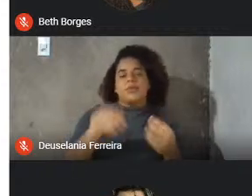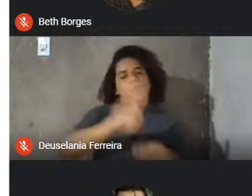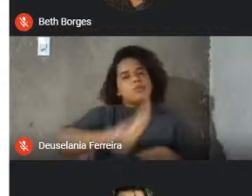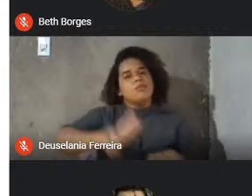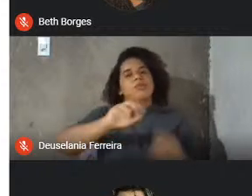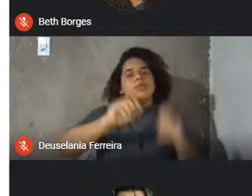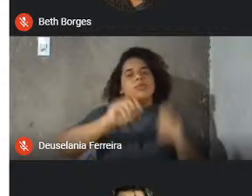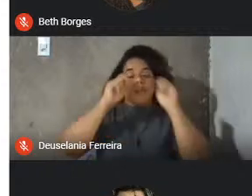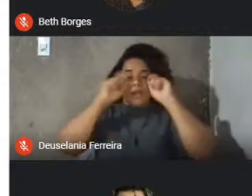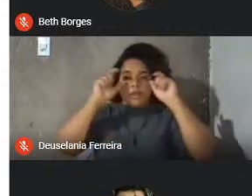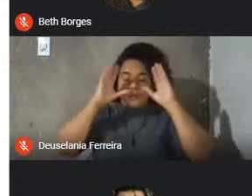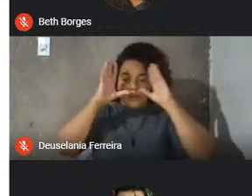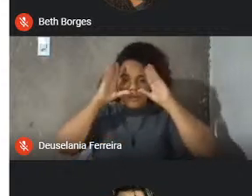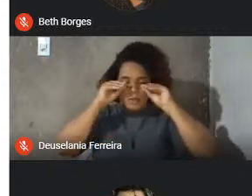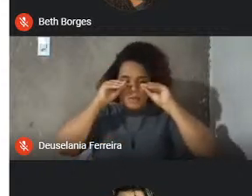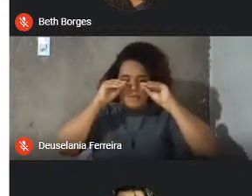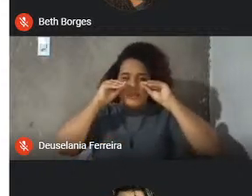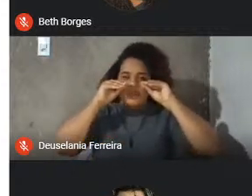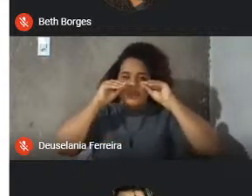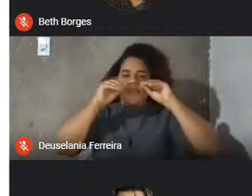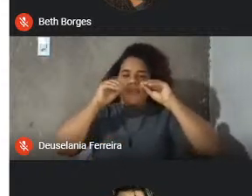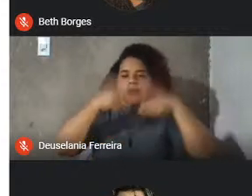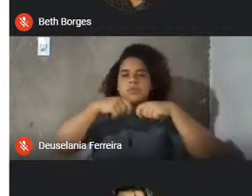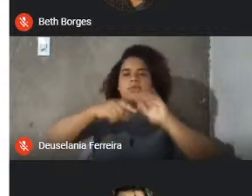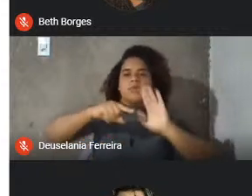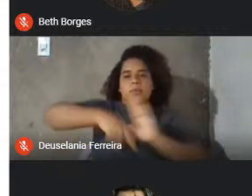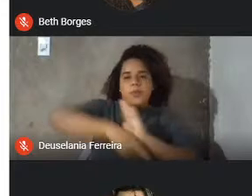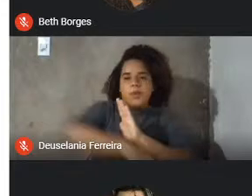aquele transe que pode chegar até o transe profundo.